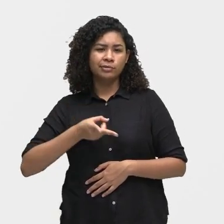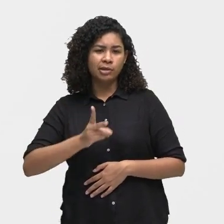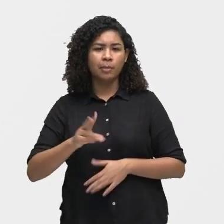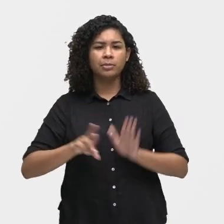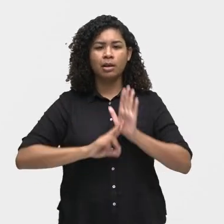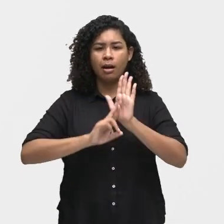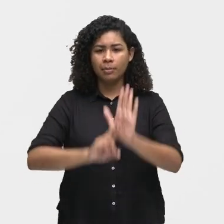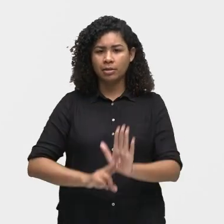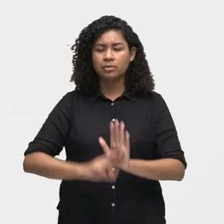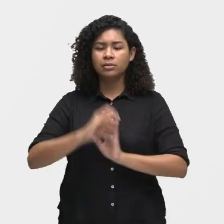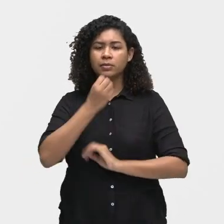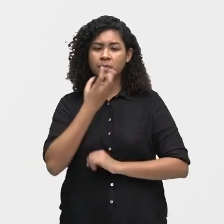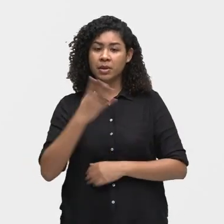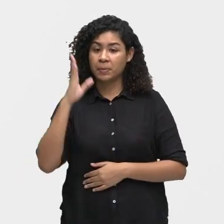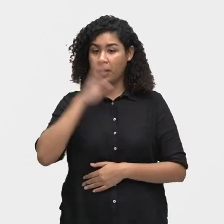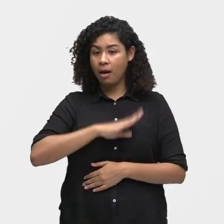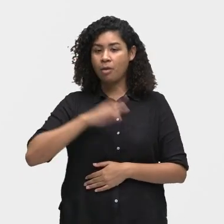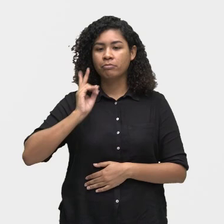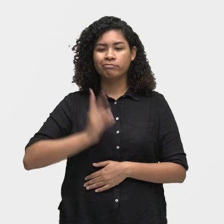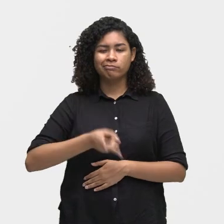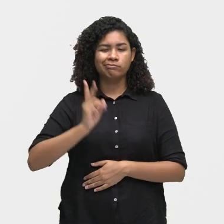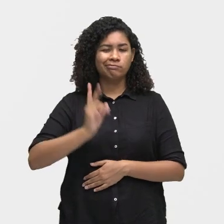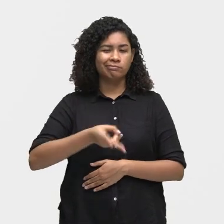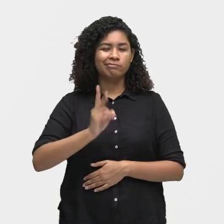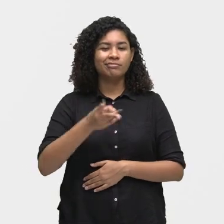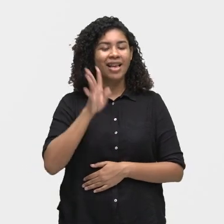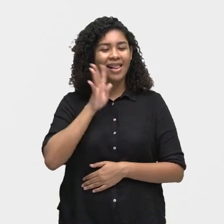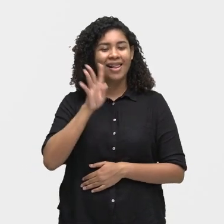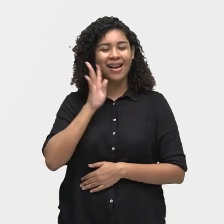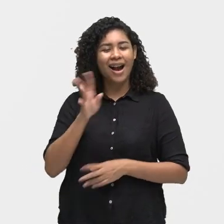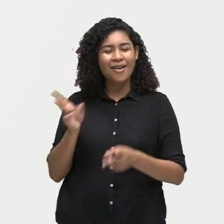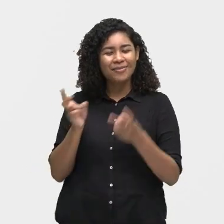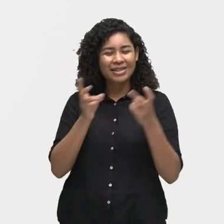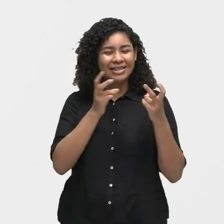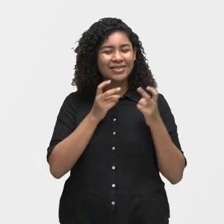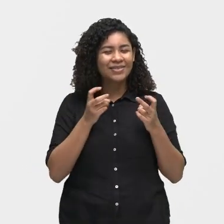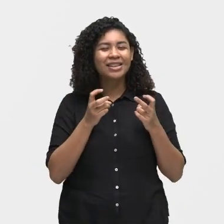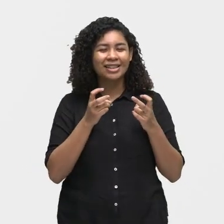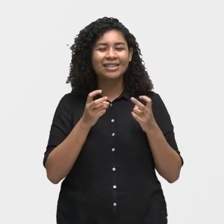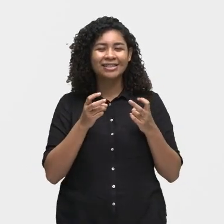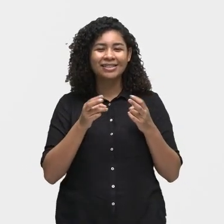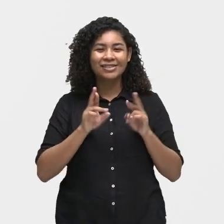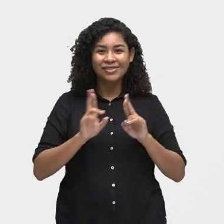essa relação entre o bem e o mal e as religiões, tanto monoteístas quanto